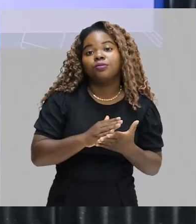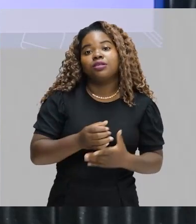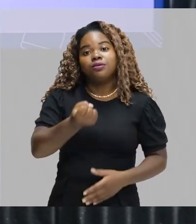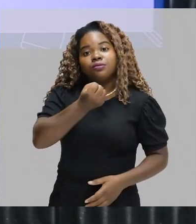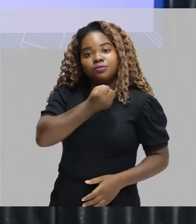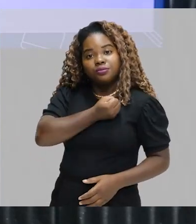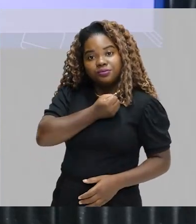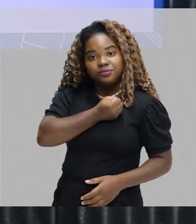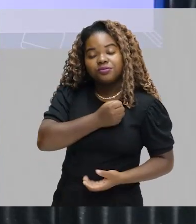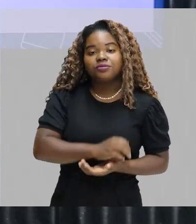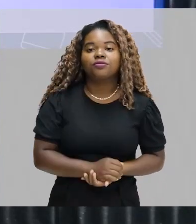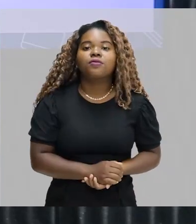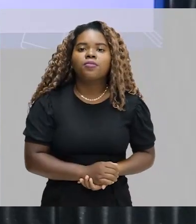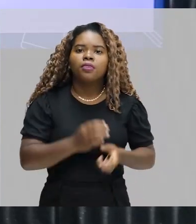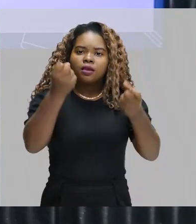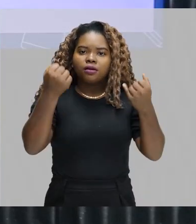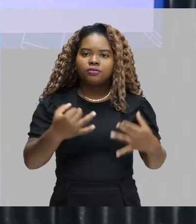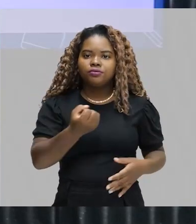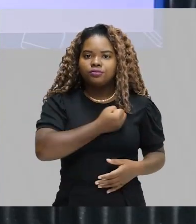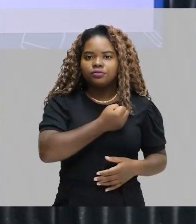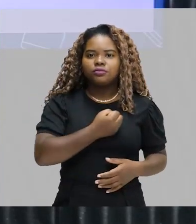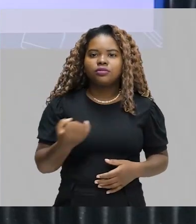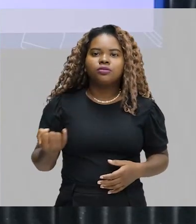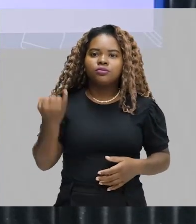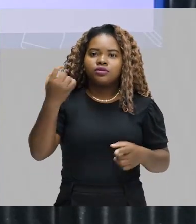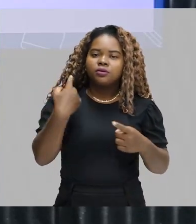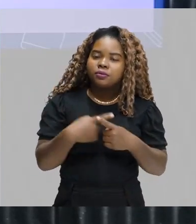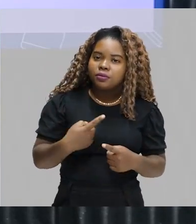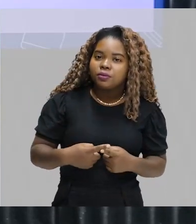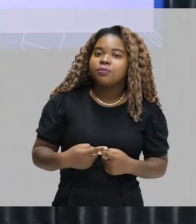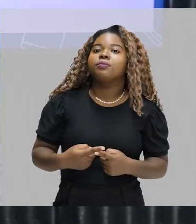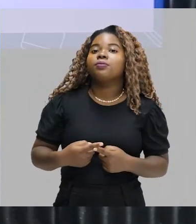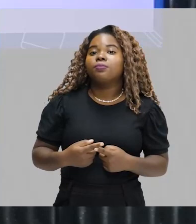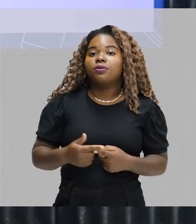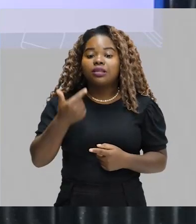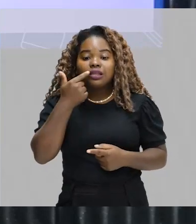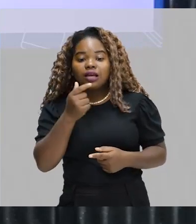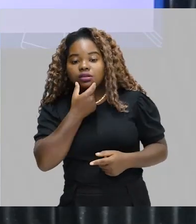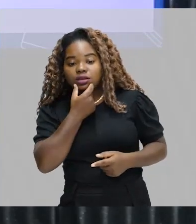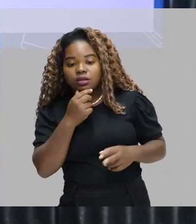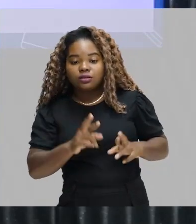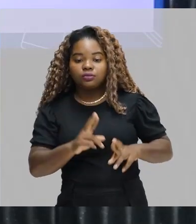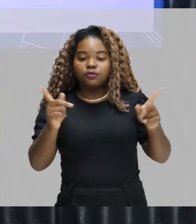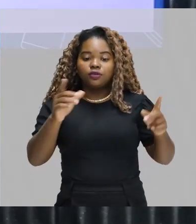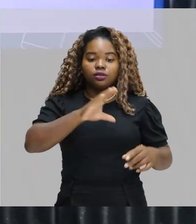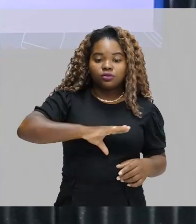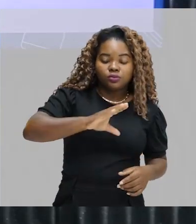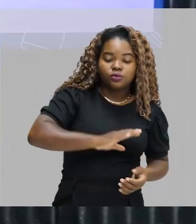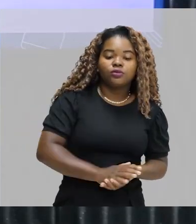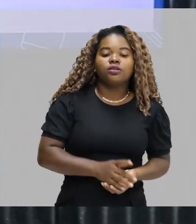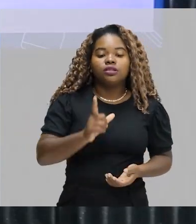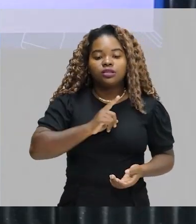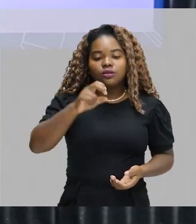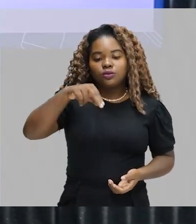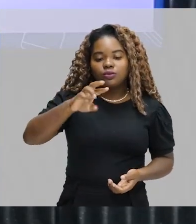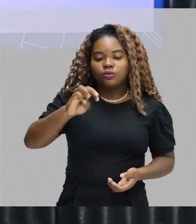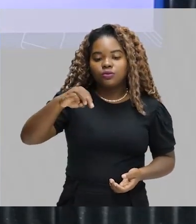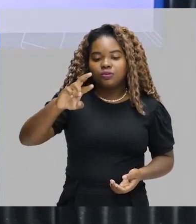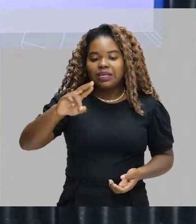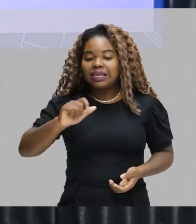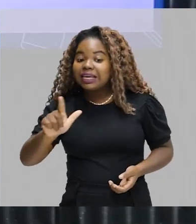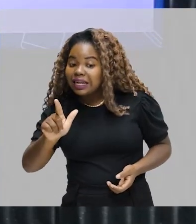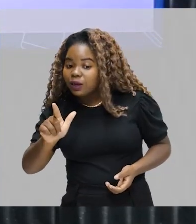nós falamos de números, é interessante porque na língua inglesa existe uma diferença entre o português. Numeral é uma